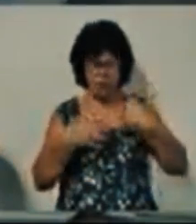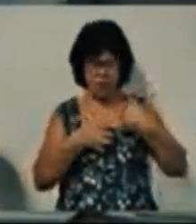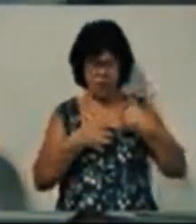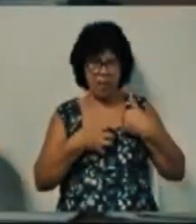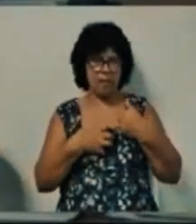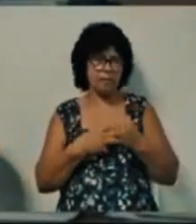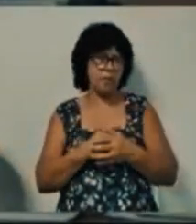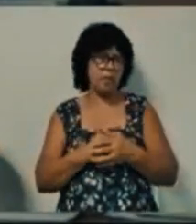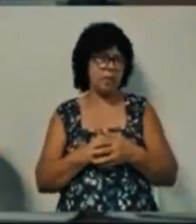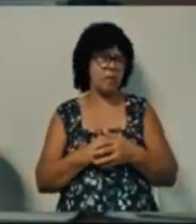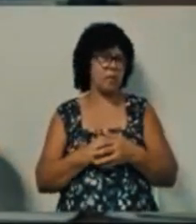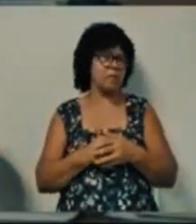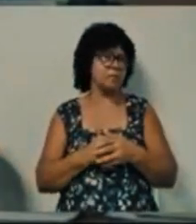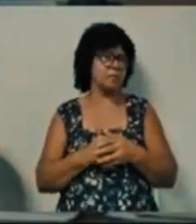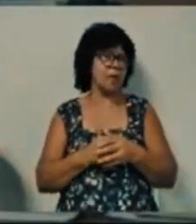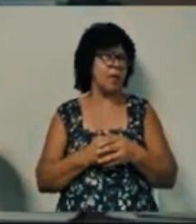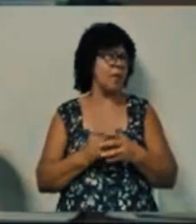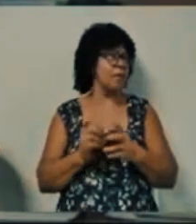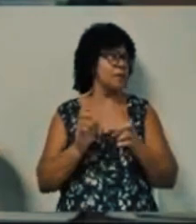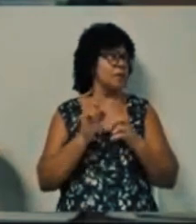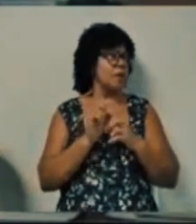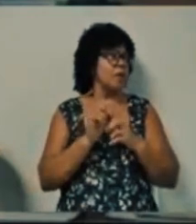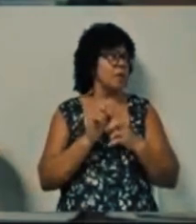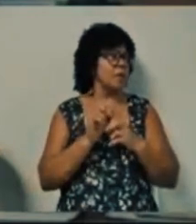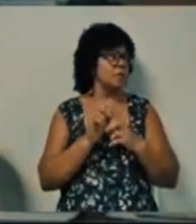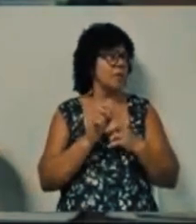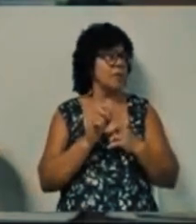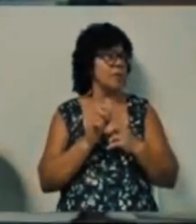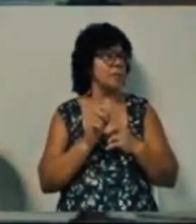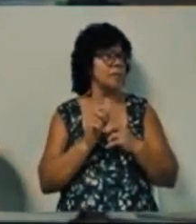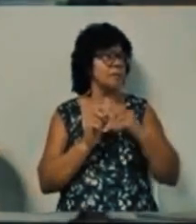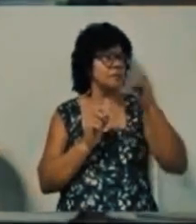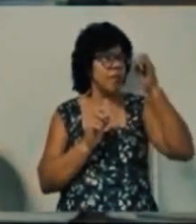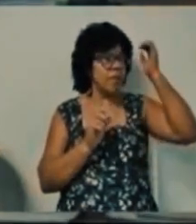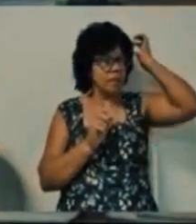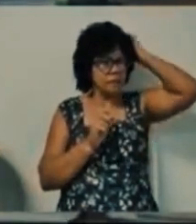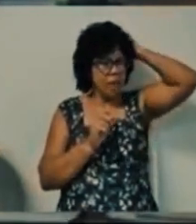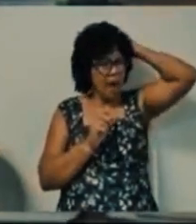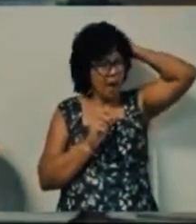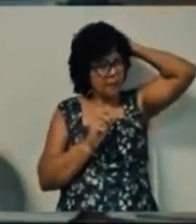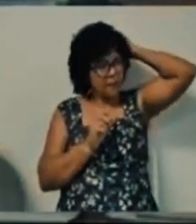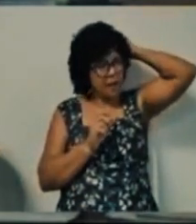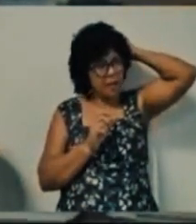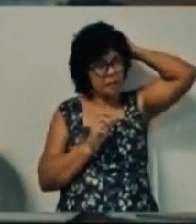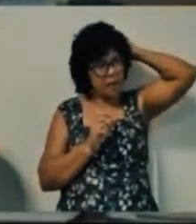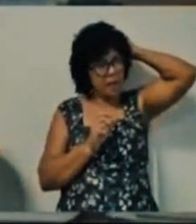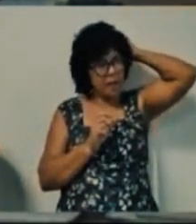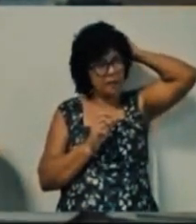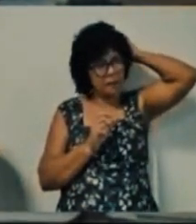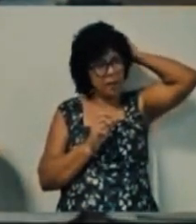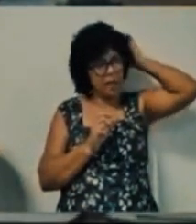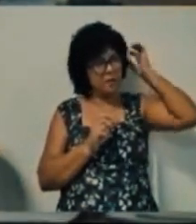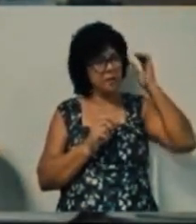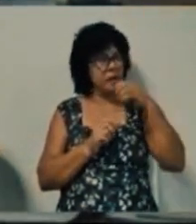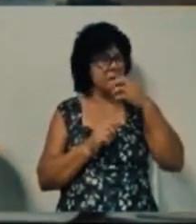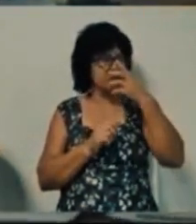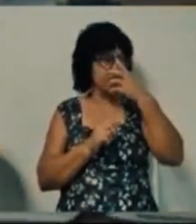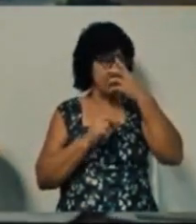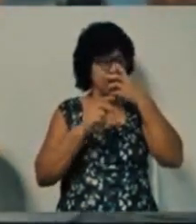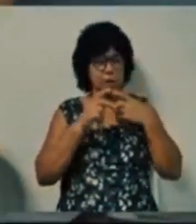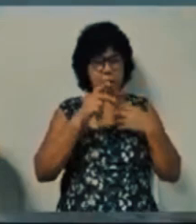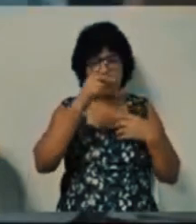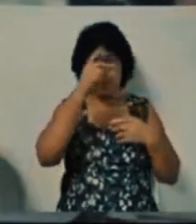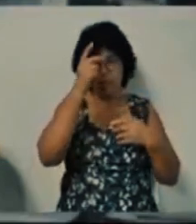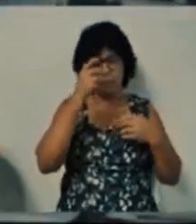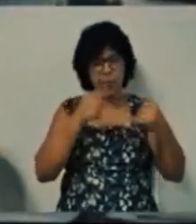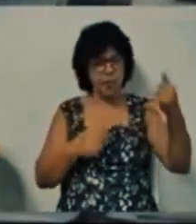noiva. Esta palavra, Senhor, ao ser verbalizada, ela possa, Senhor, encontrar guarida